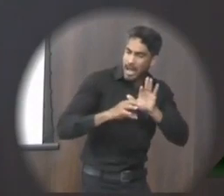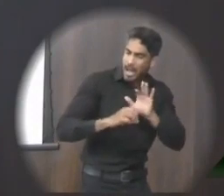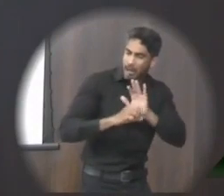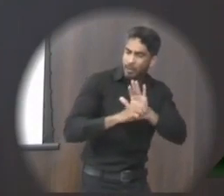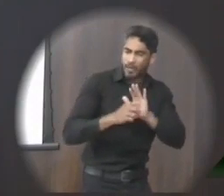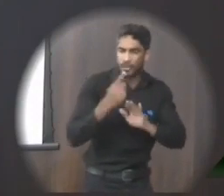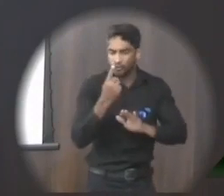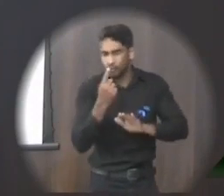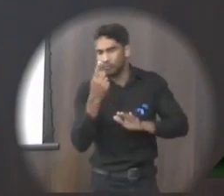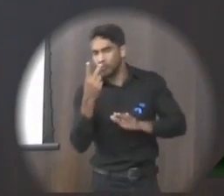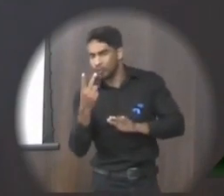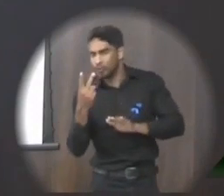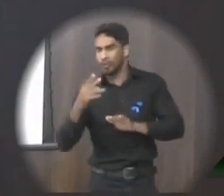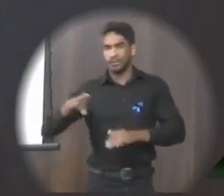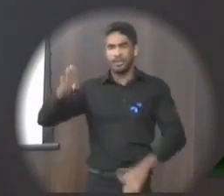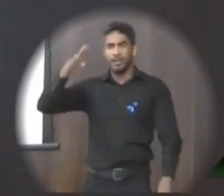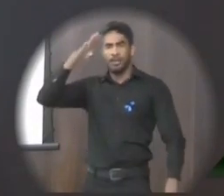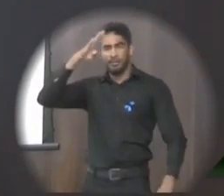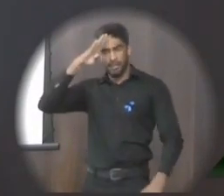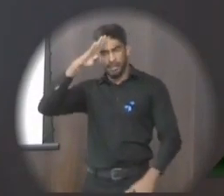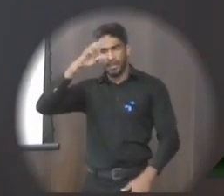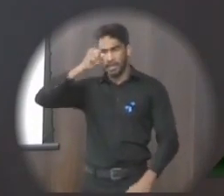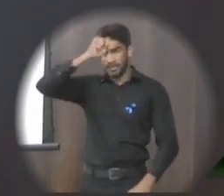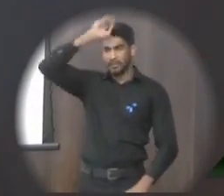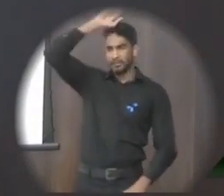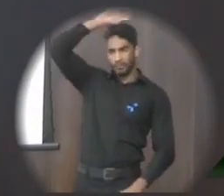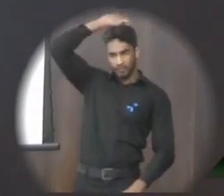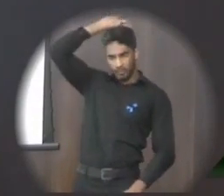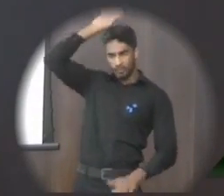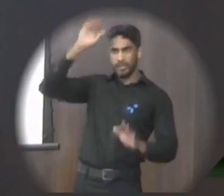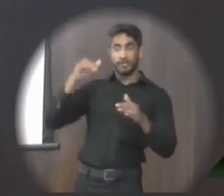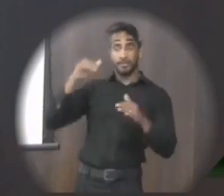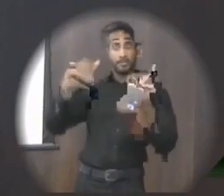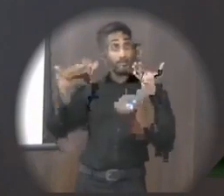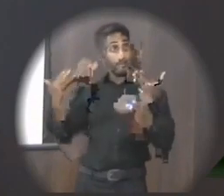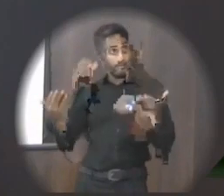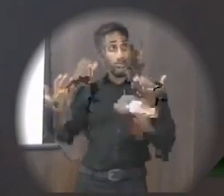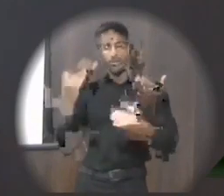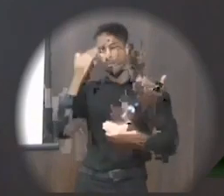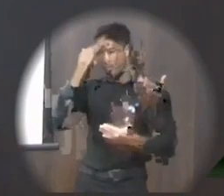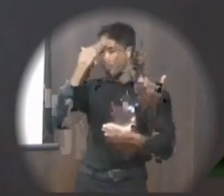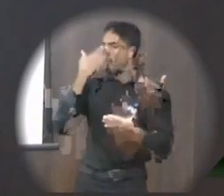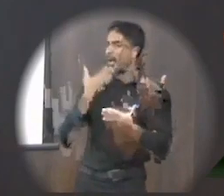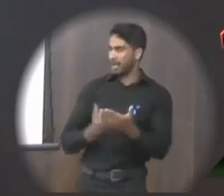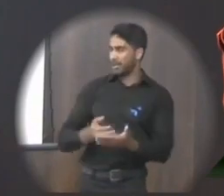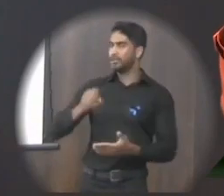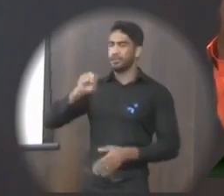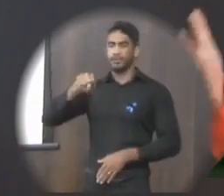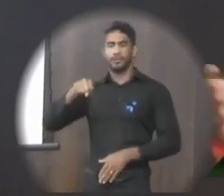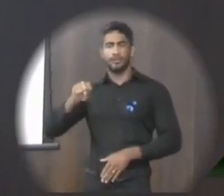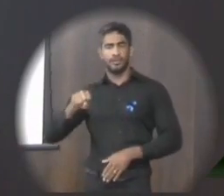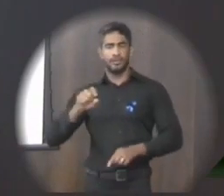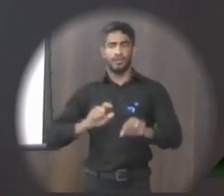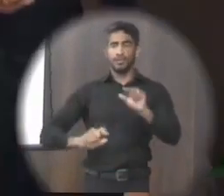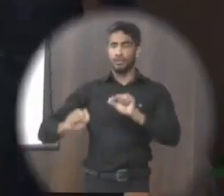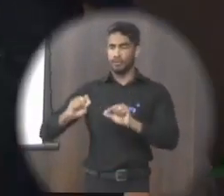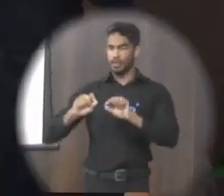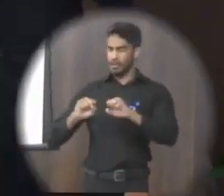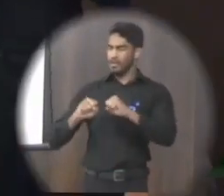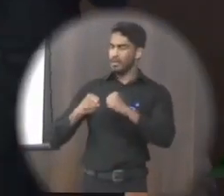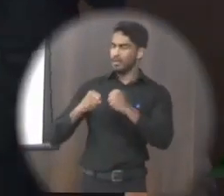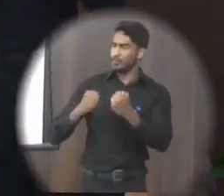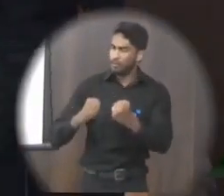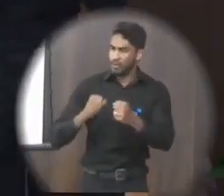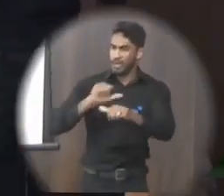de 1 ou 2 militares do bombeiro. Então, senhores, eu acredito que esse poder